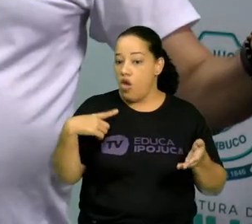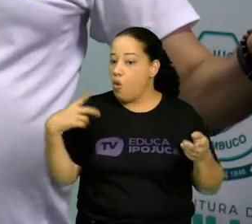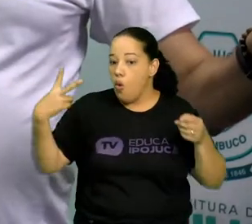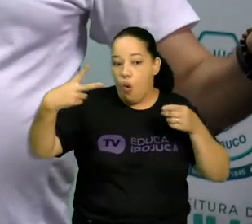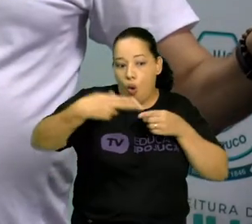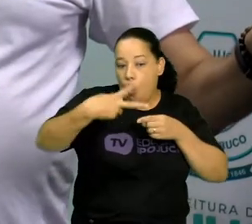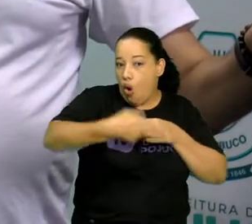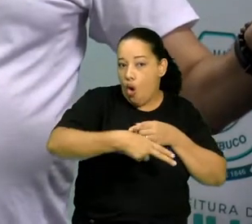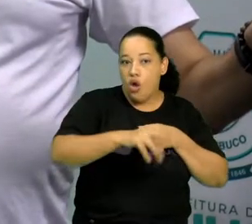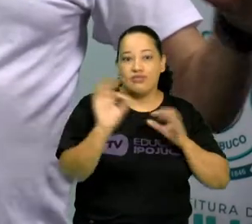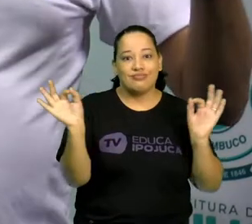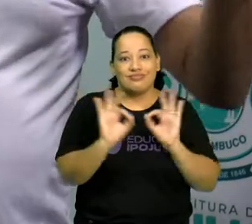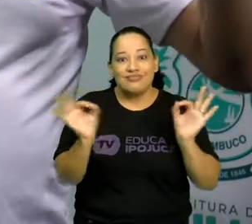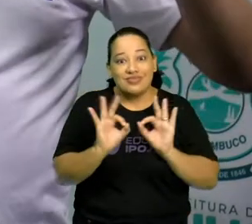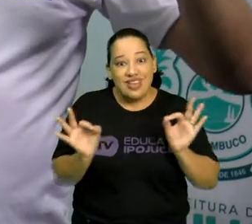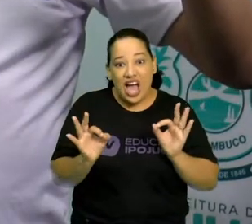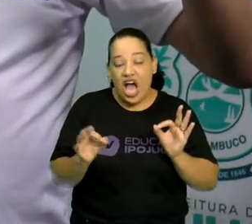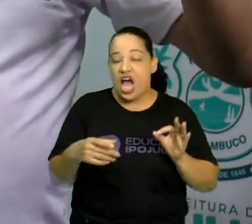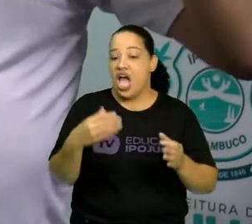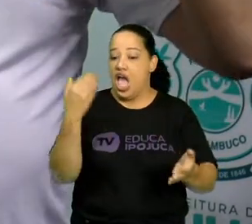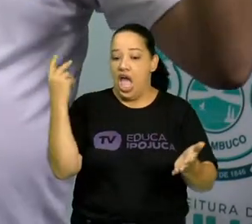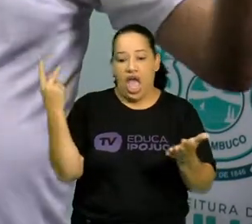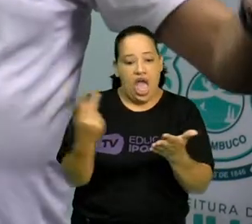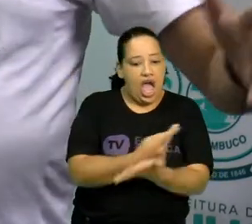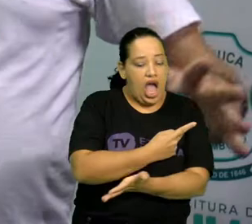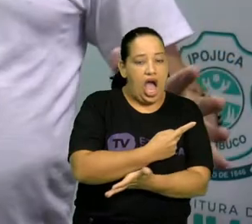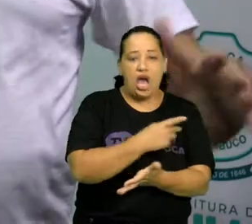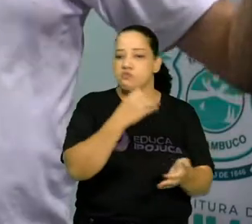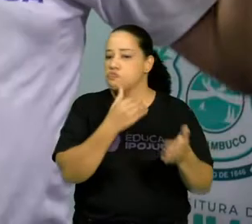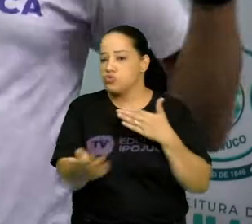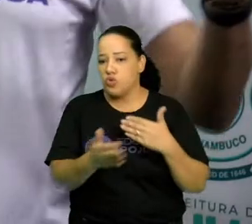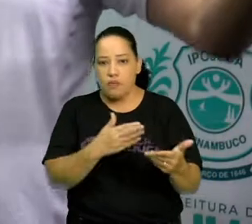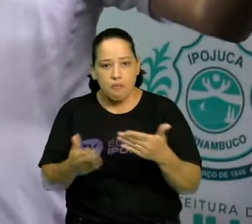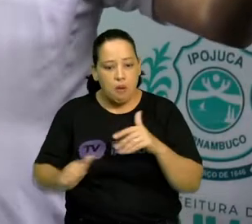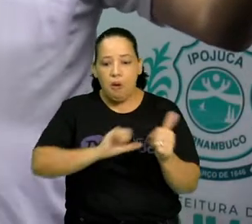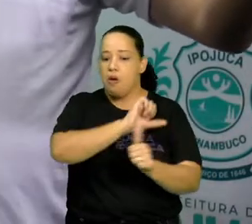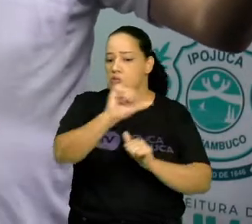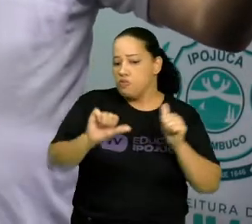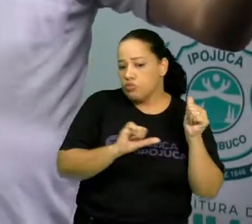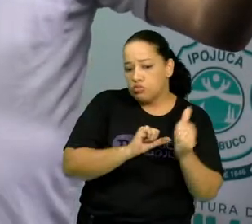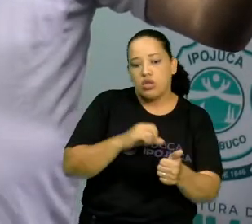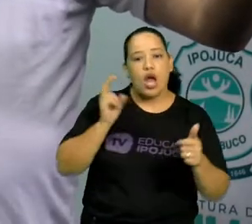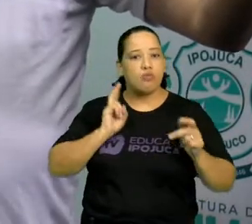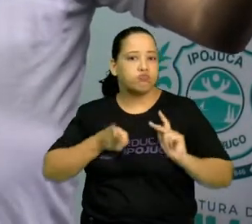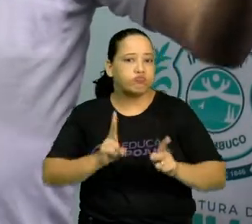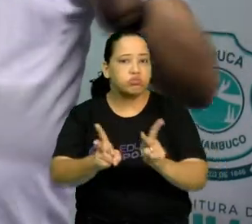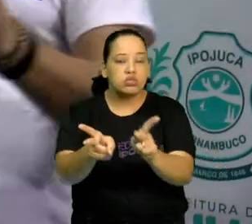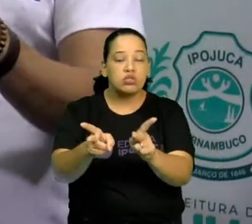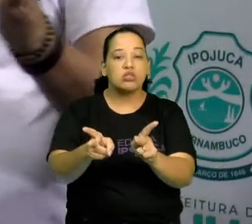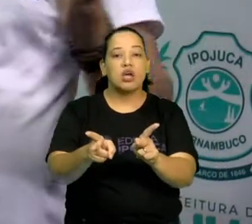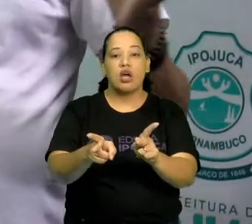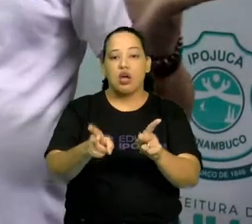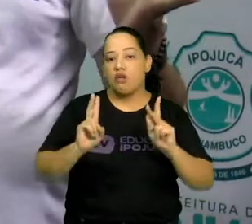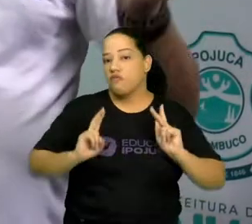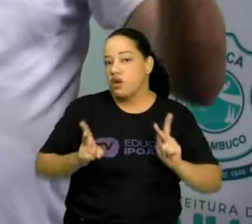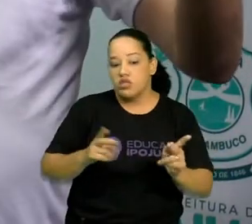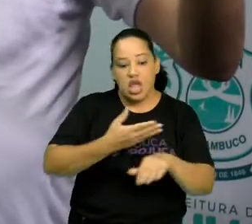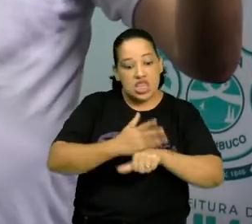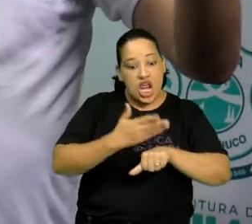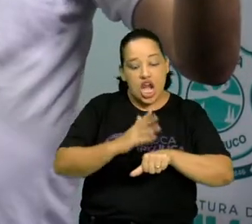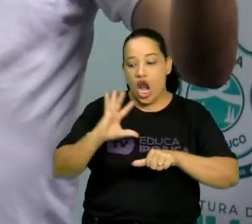nenhum. Quem errar, errou, tenta consertar o erro e a gente vai seguir. Vai ser um ensaio